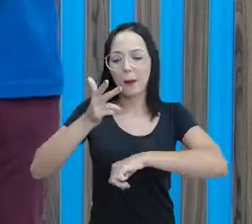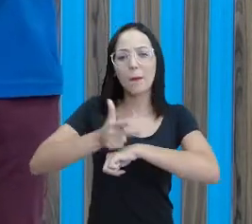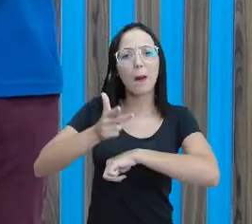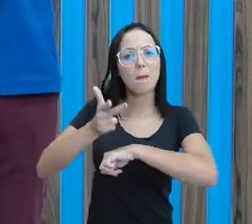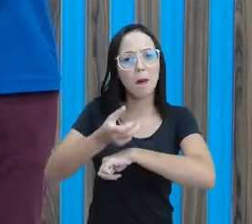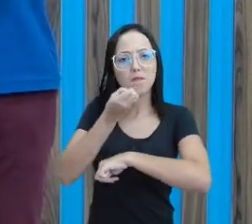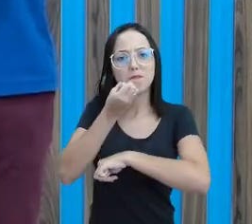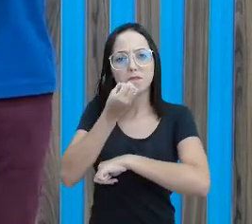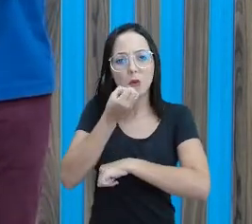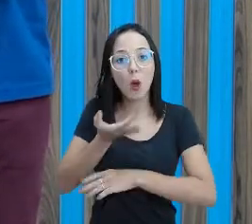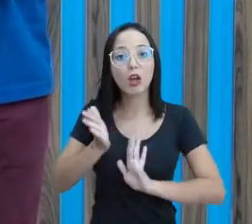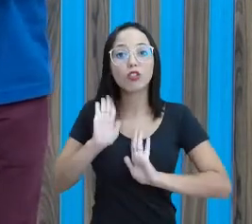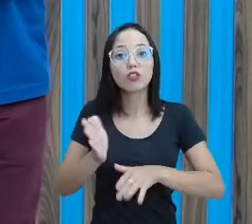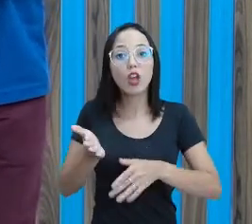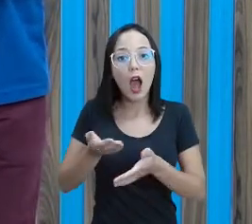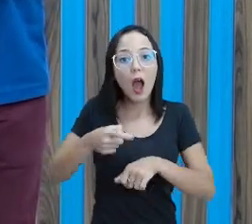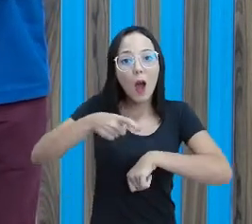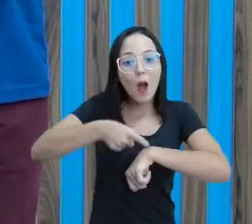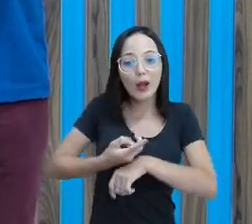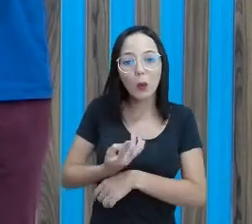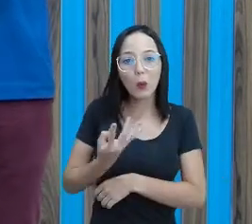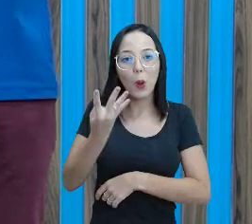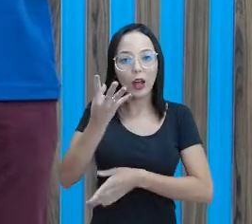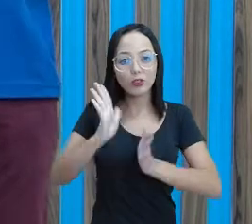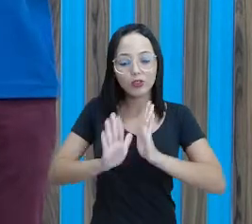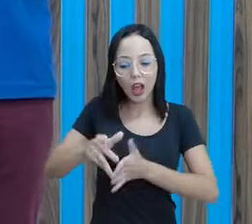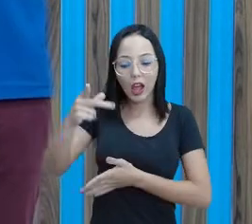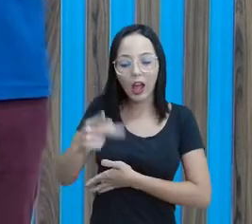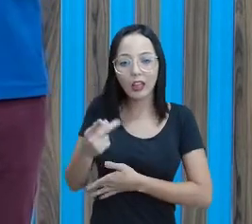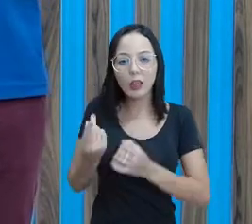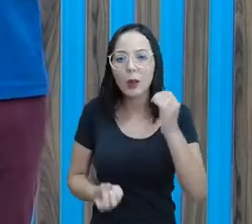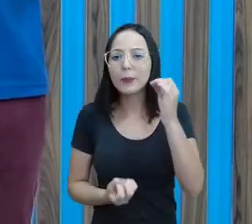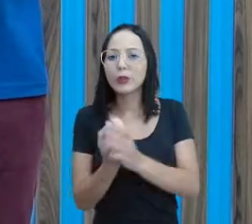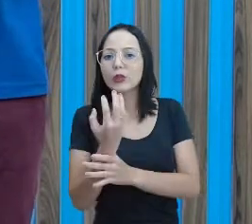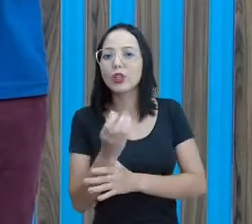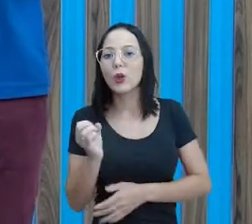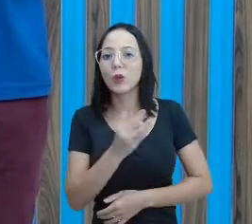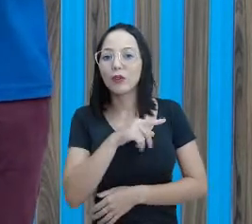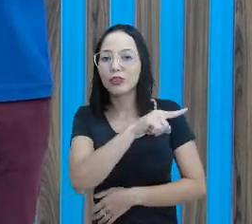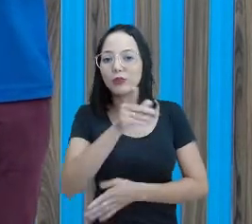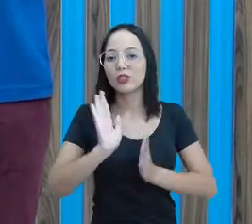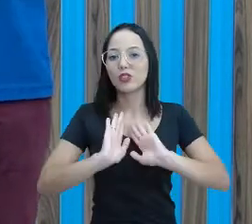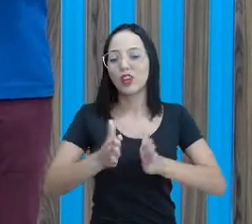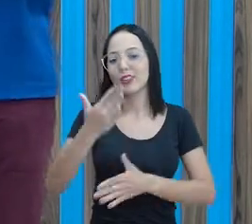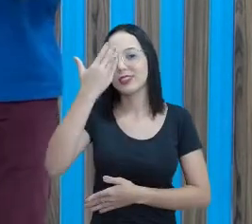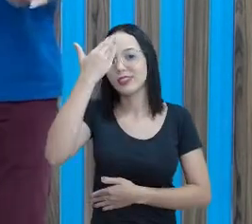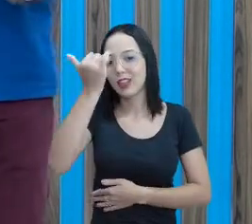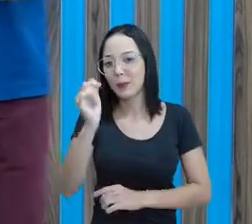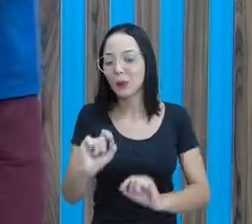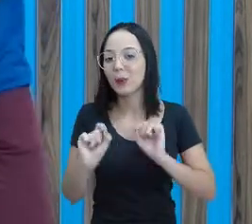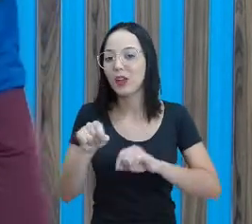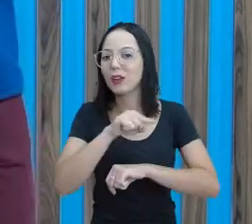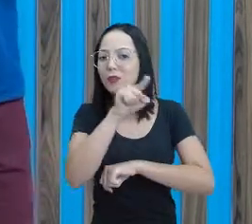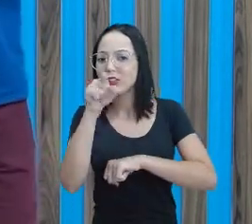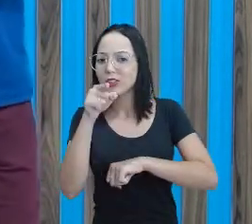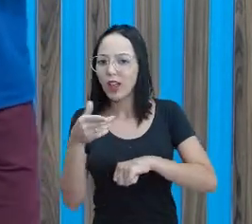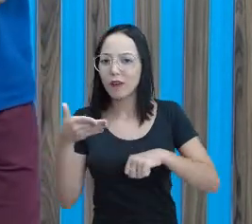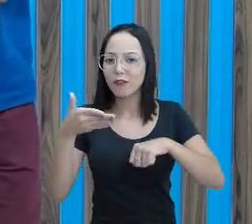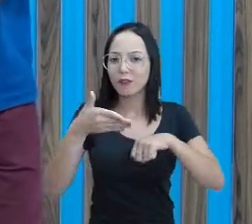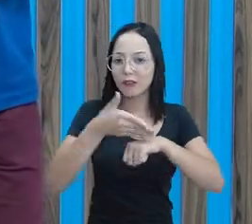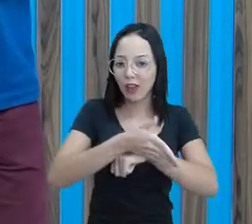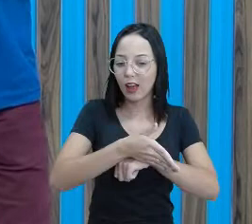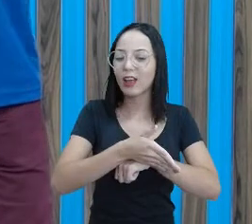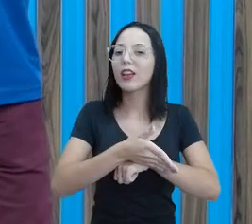muito, meu irmão. Estão aqui desde 4 horas da manhã e produziram uma coisa nova que vocês já sabem, não é verdade? Vai lá na tua